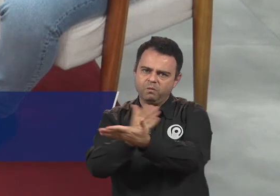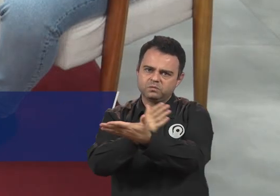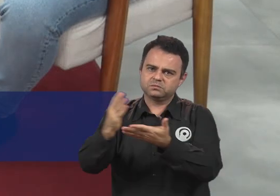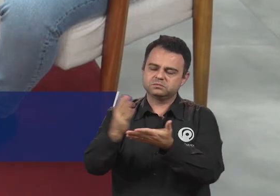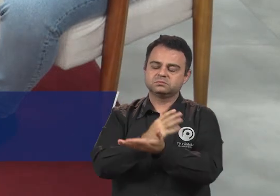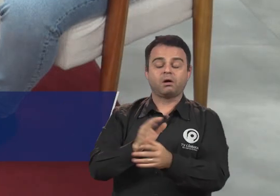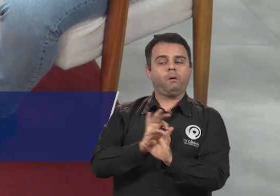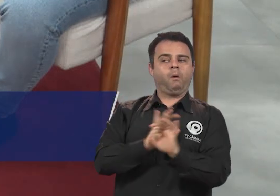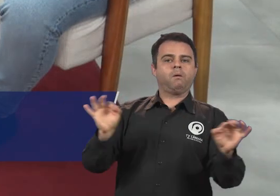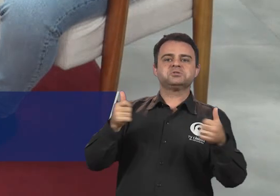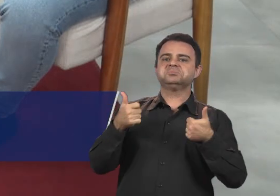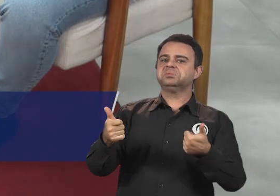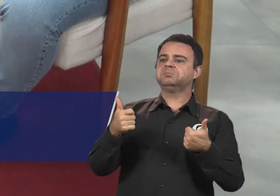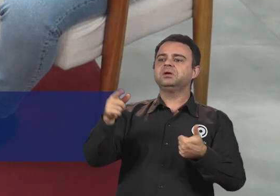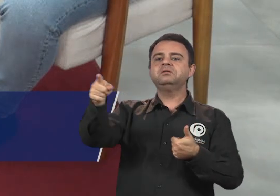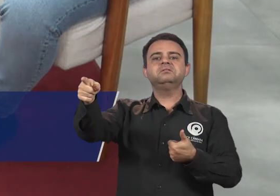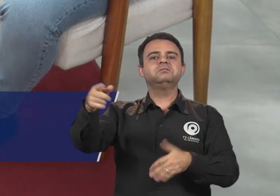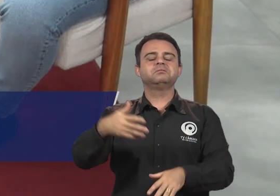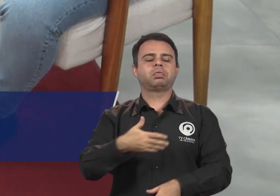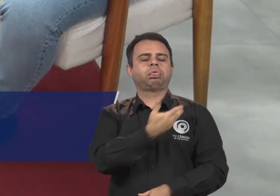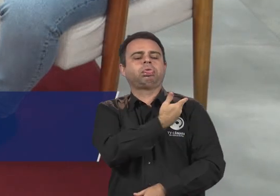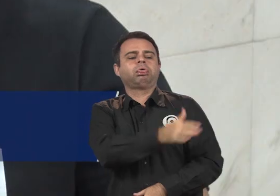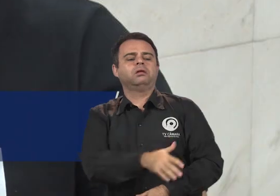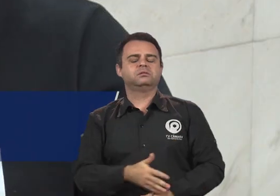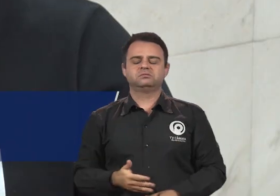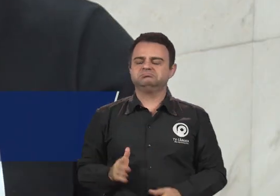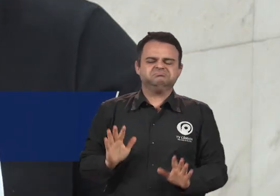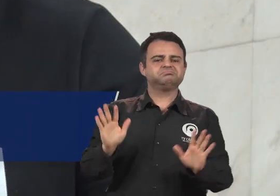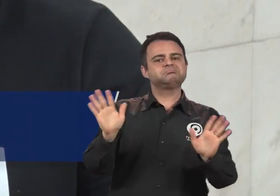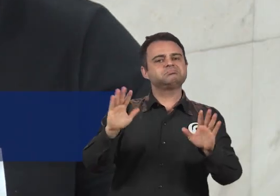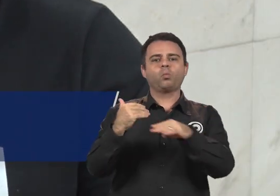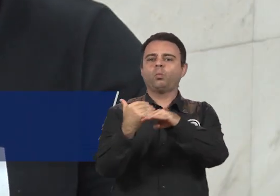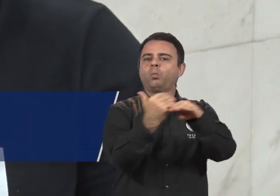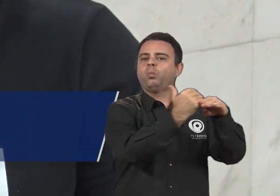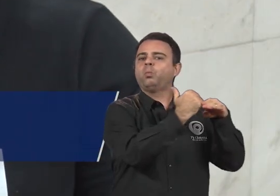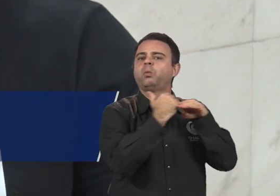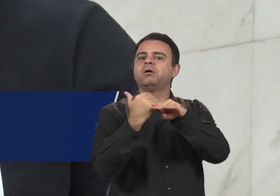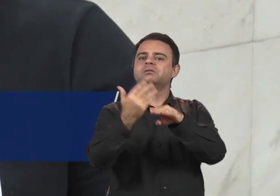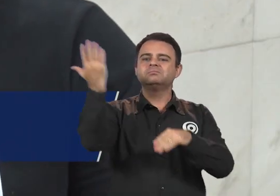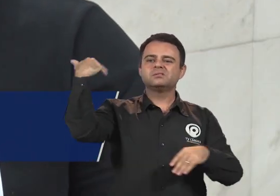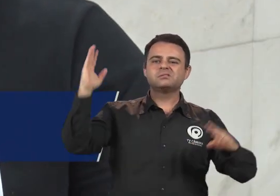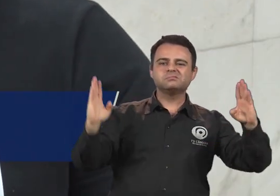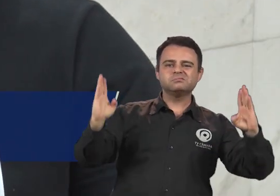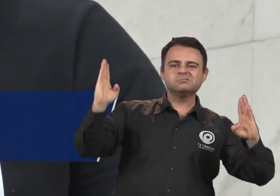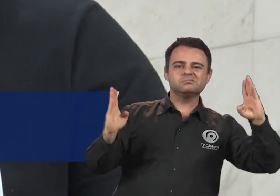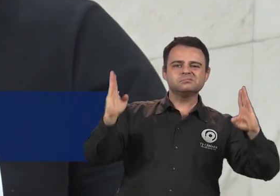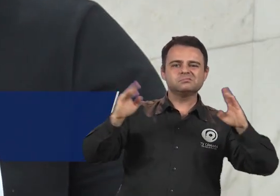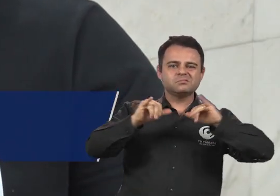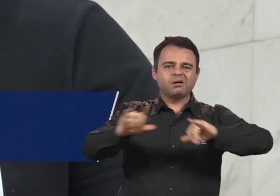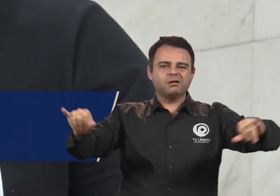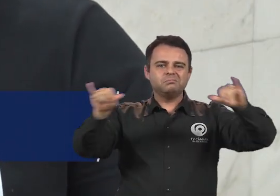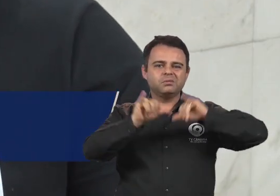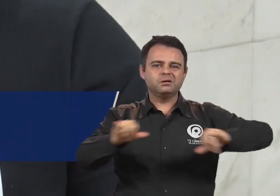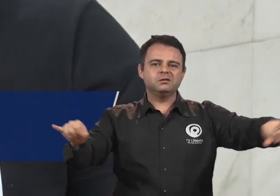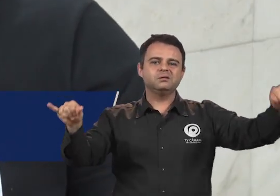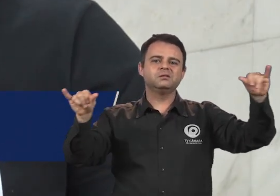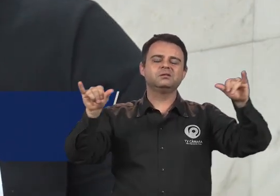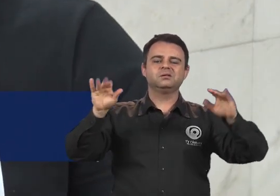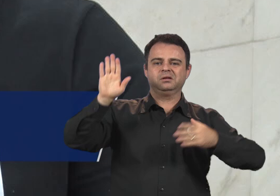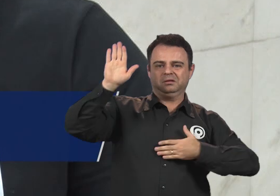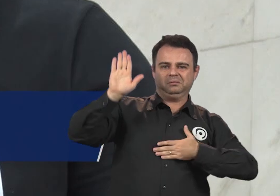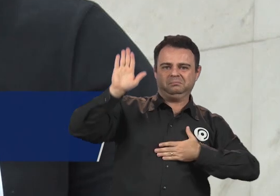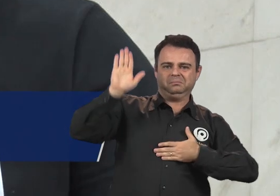principal, vejo que eles não fazem distinção. Não é porque um esteve na época da campanha ou não esteve que vai ter diferença